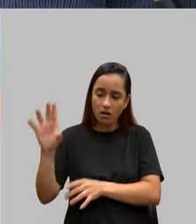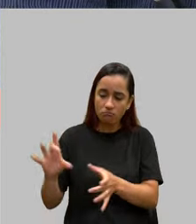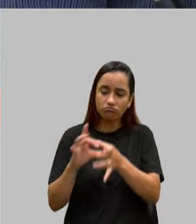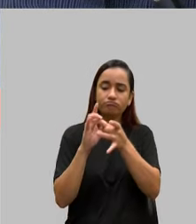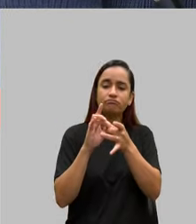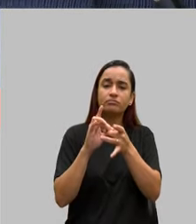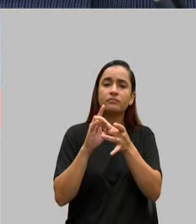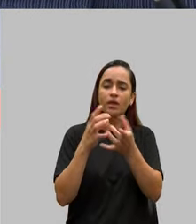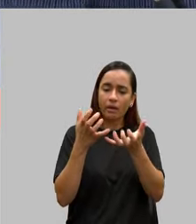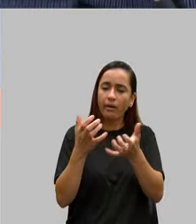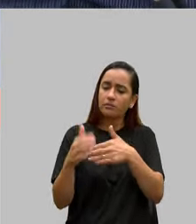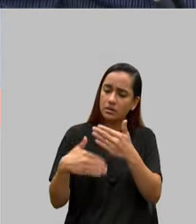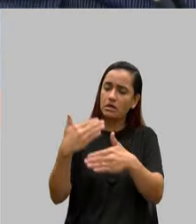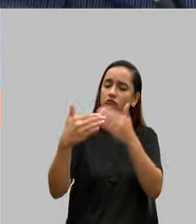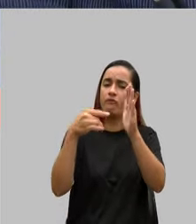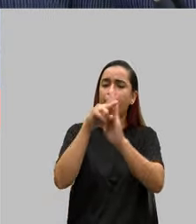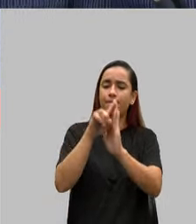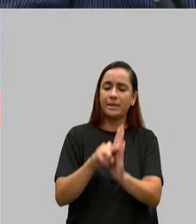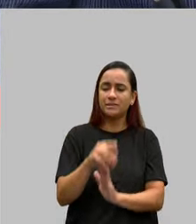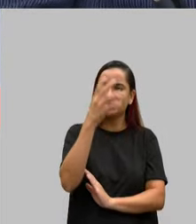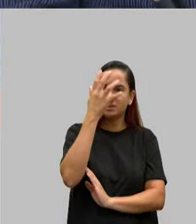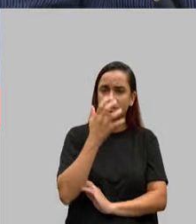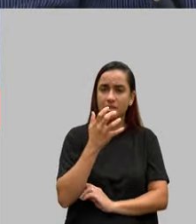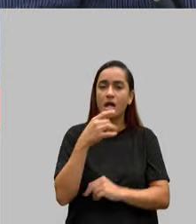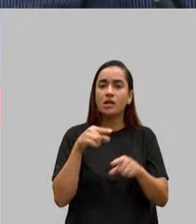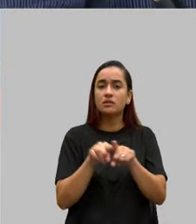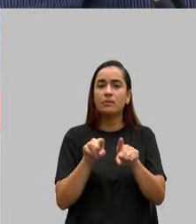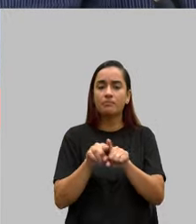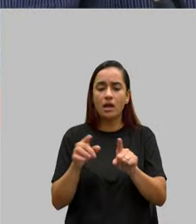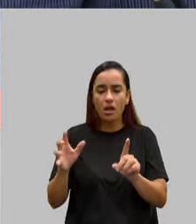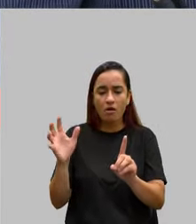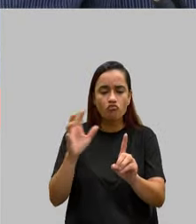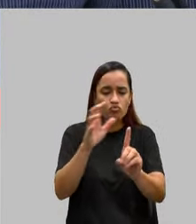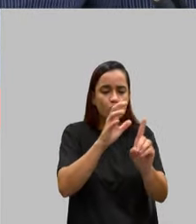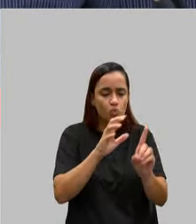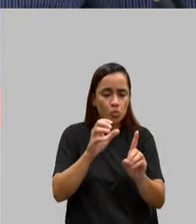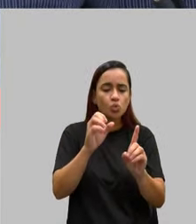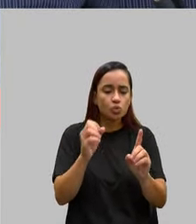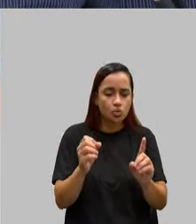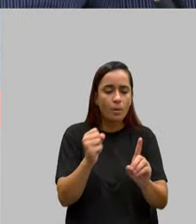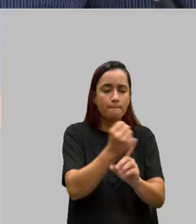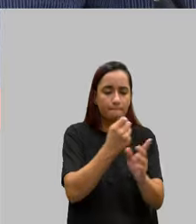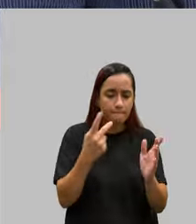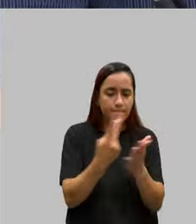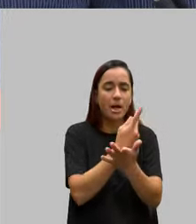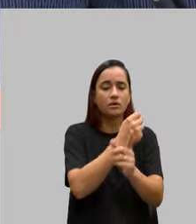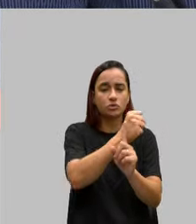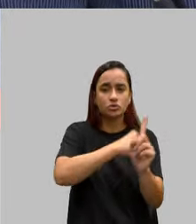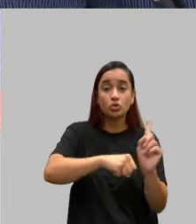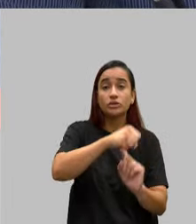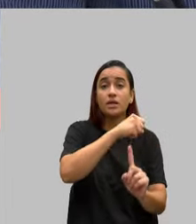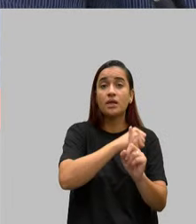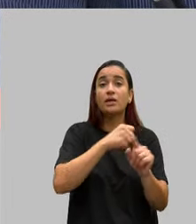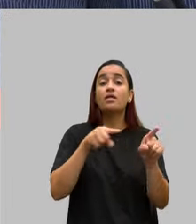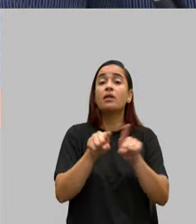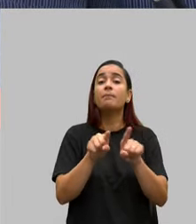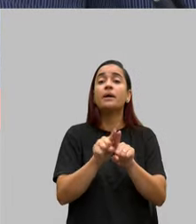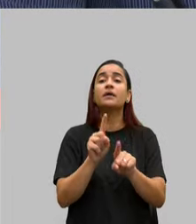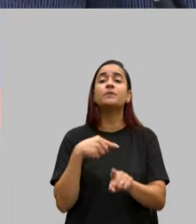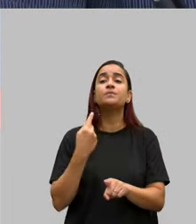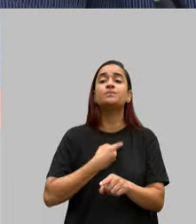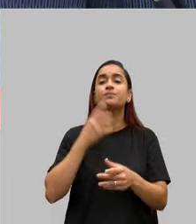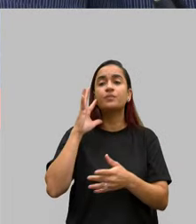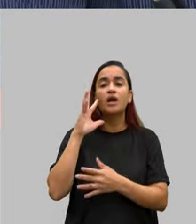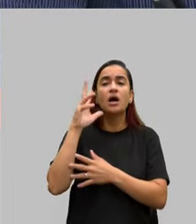pesquisas sérias que terão impacto na sociedade e que achamos muito importante que todas as